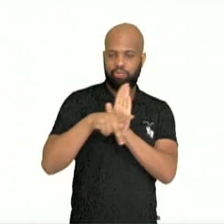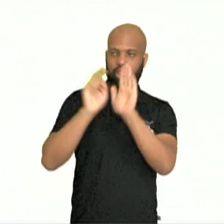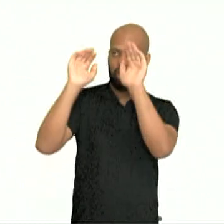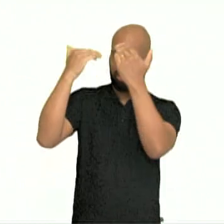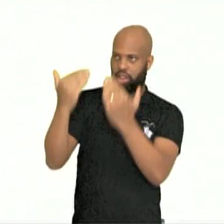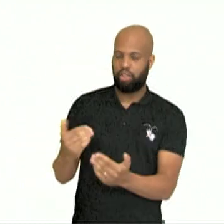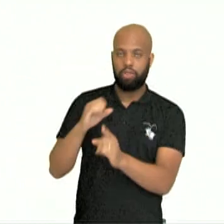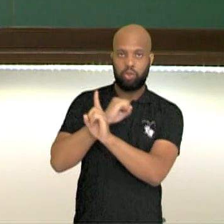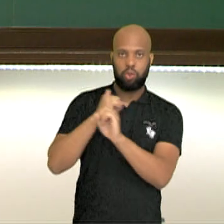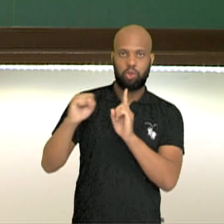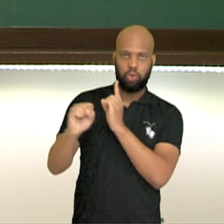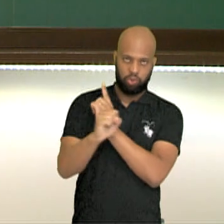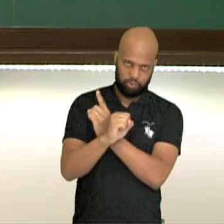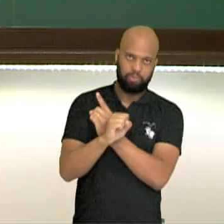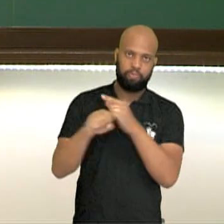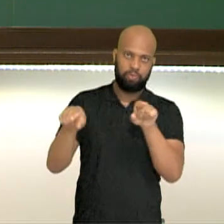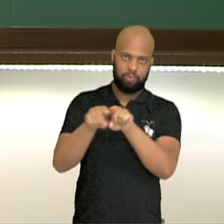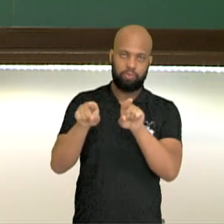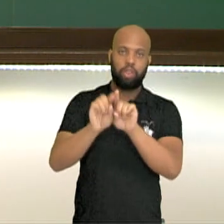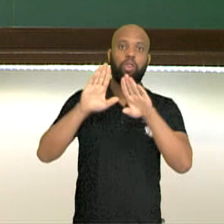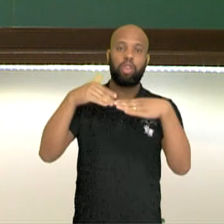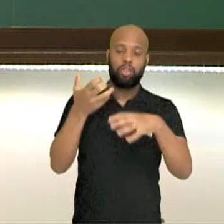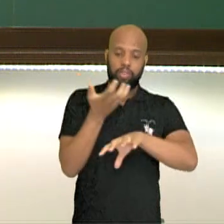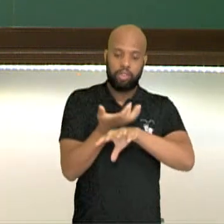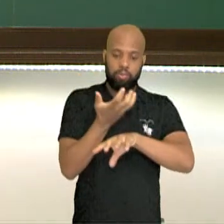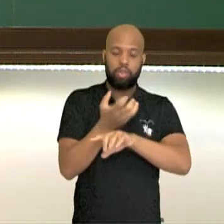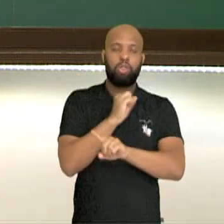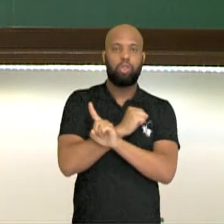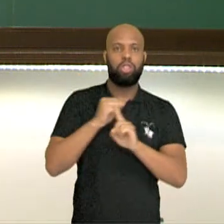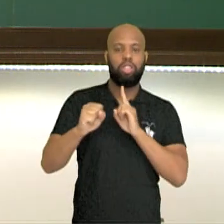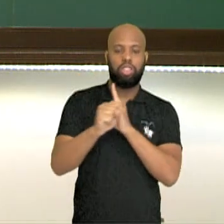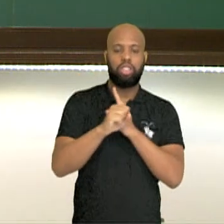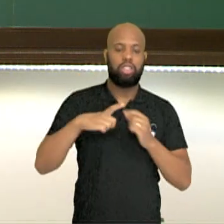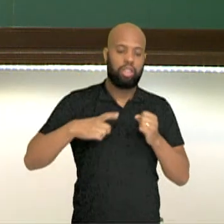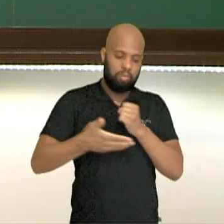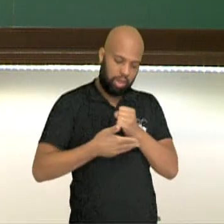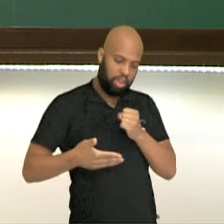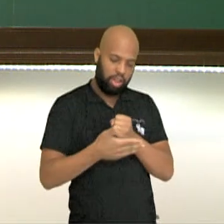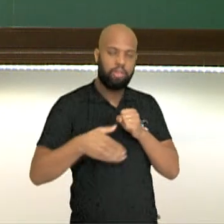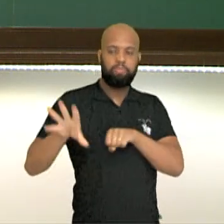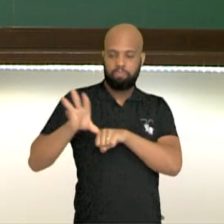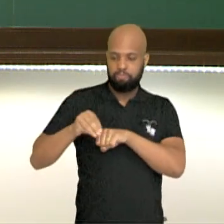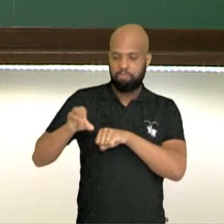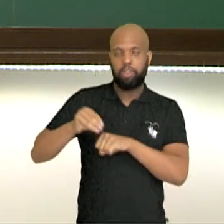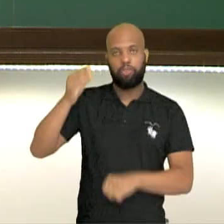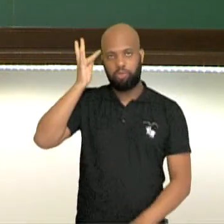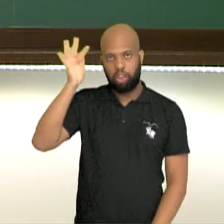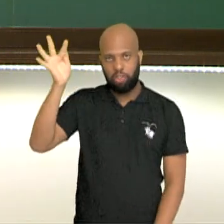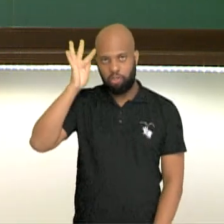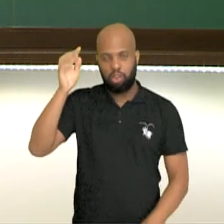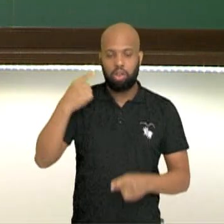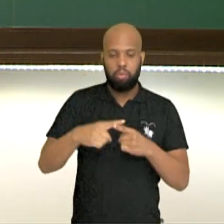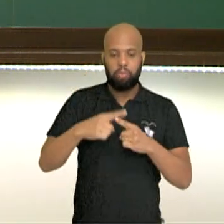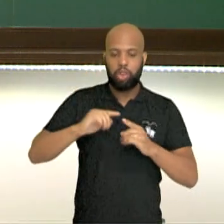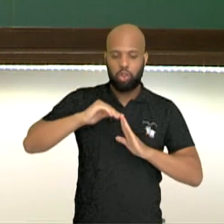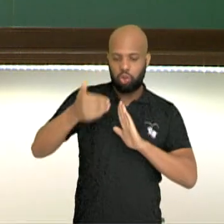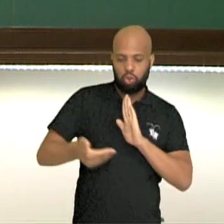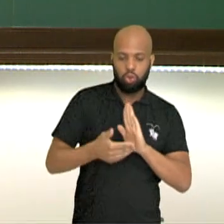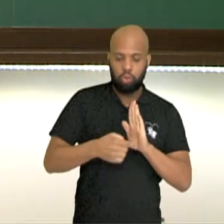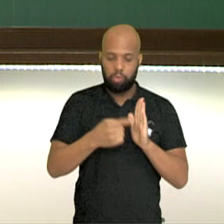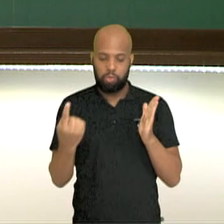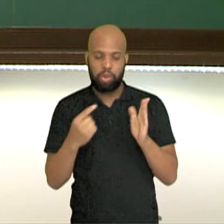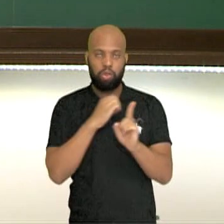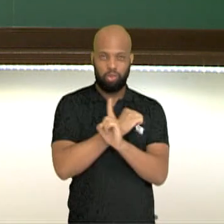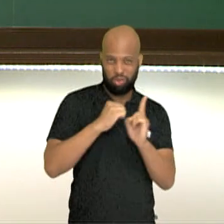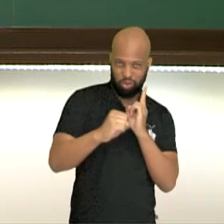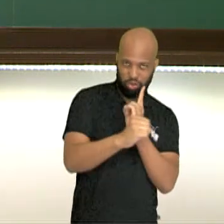análise sociológica, a sociologia tem essa base do conhecimento filosófico. Todos os grandes primeiros sociólogos